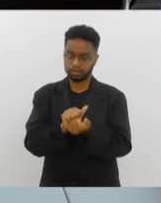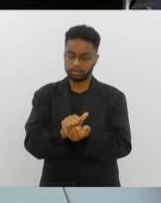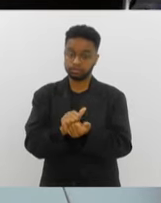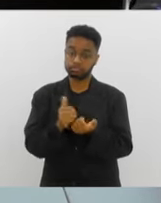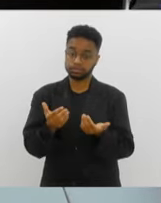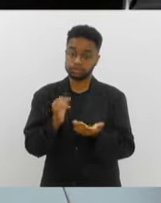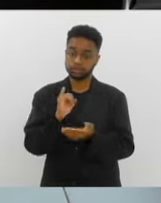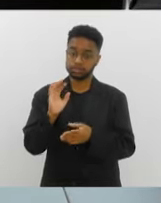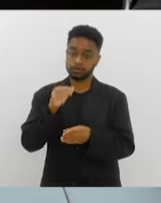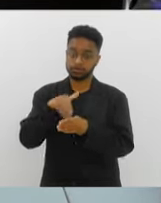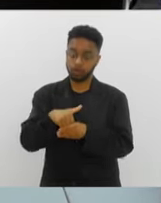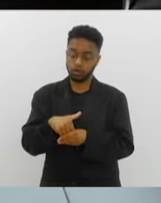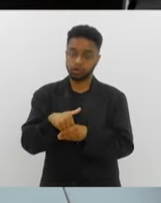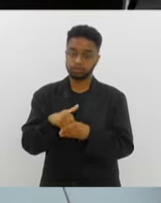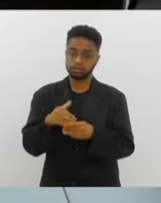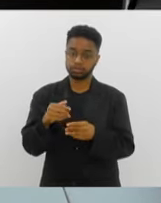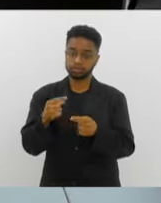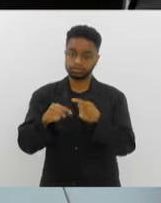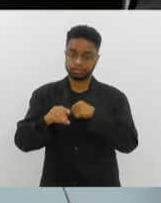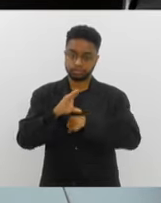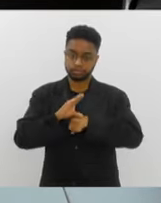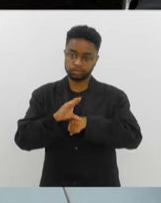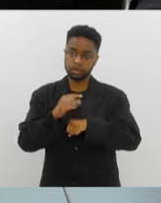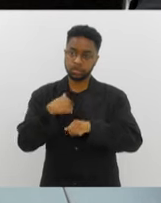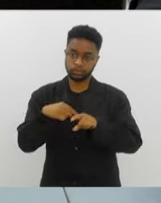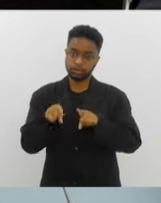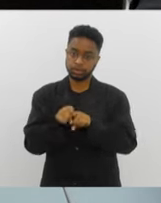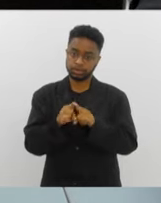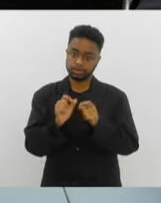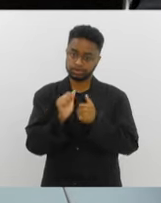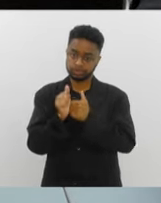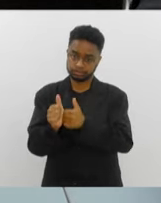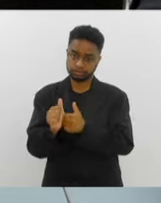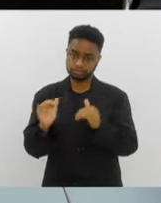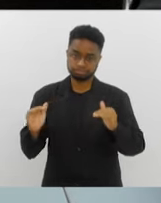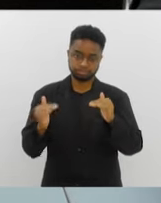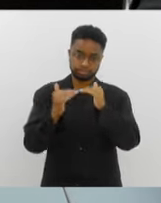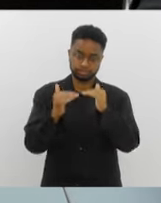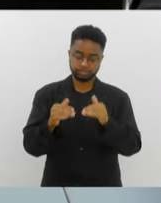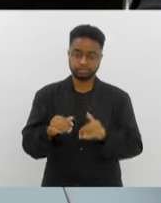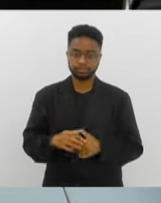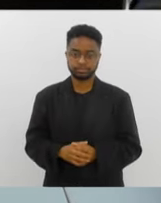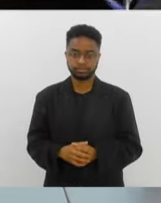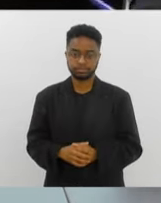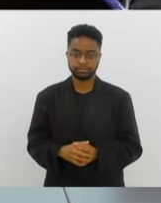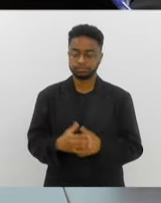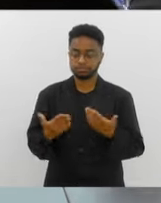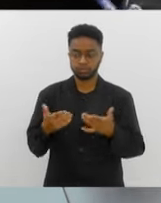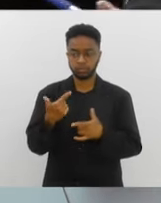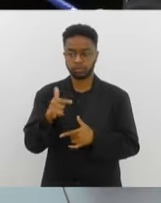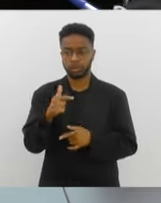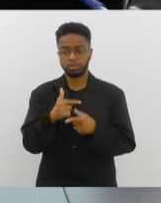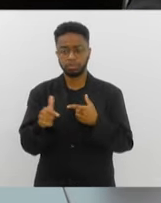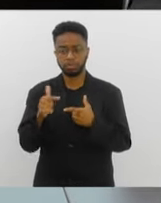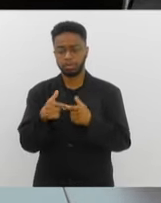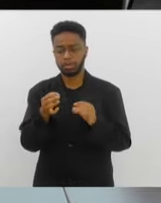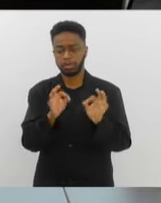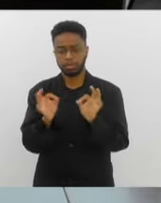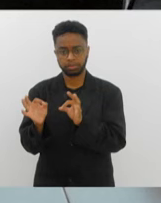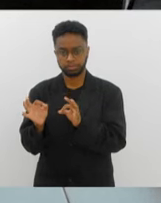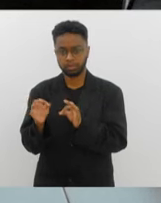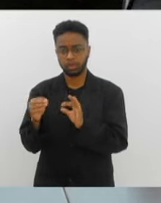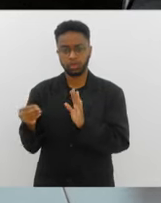ele está votando pela inconstitucionalidade, eu também estou votando pela inconstitucionalidade, empatamos. E não tenho nenhum problema, né, de